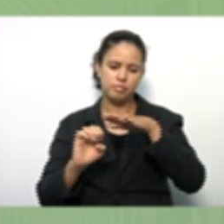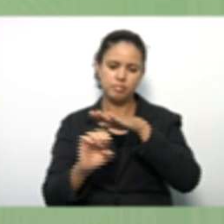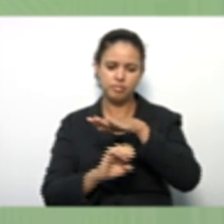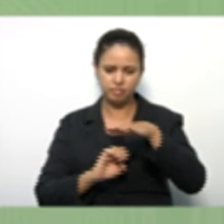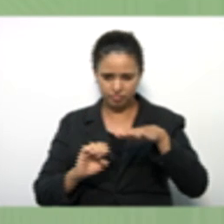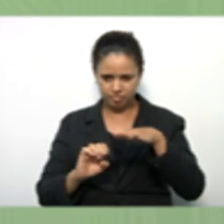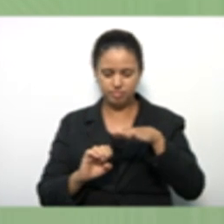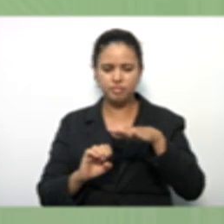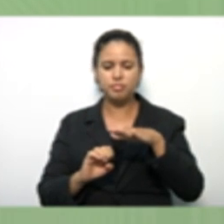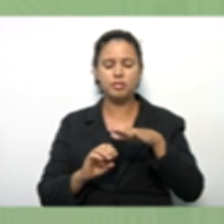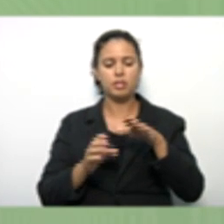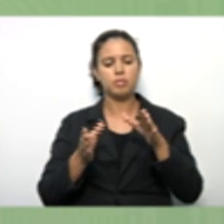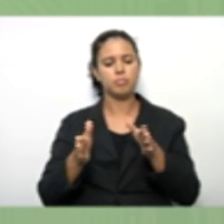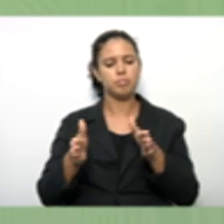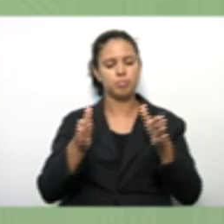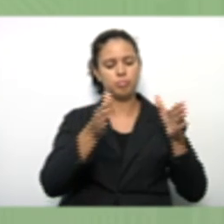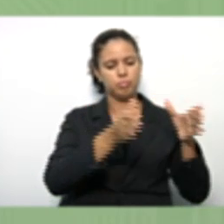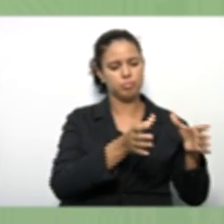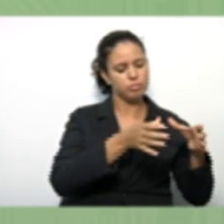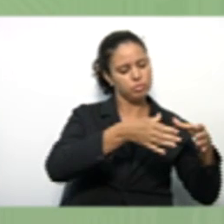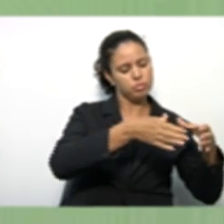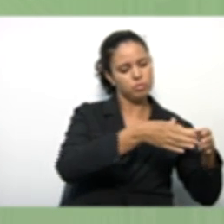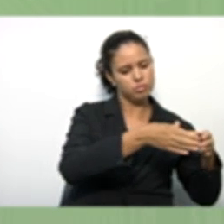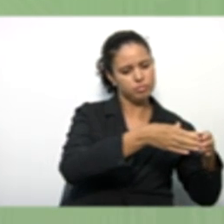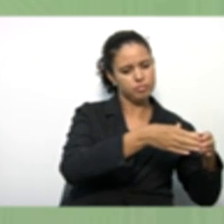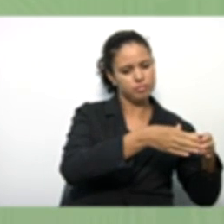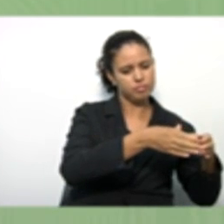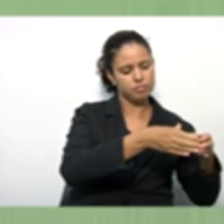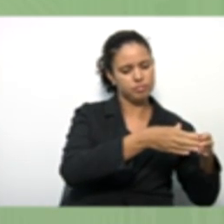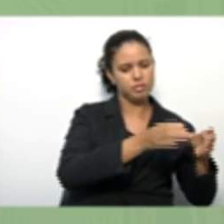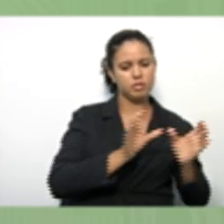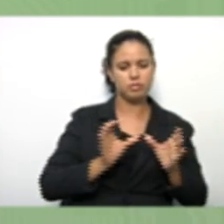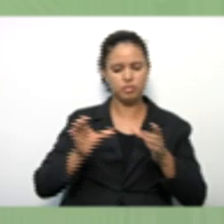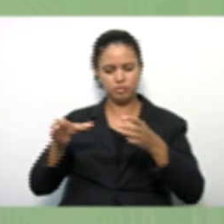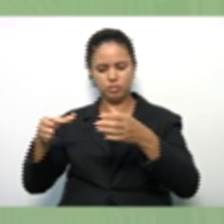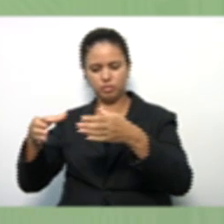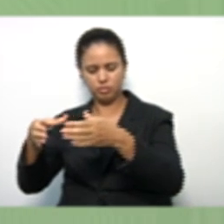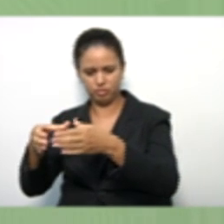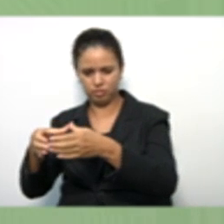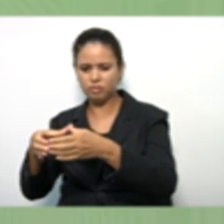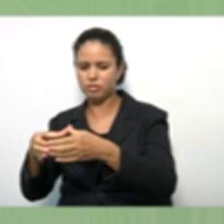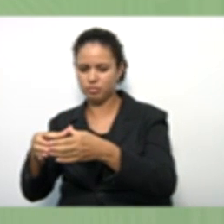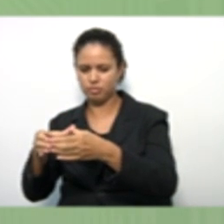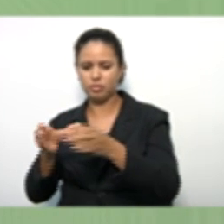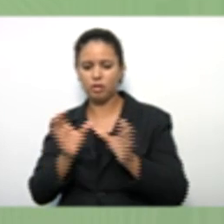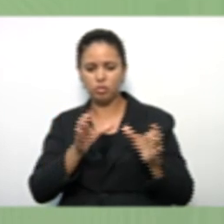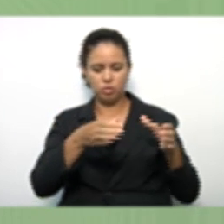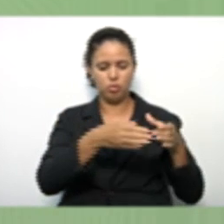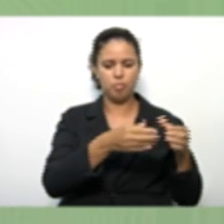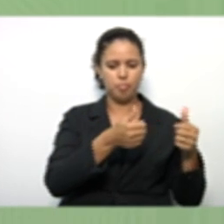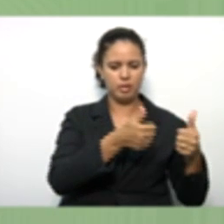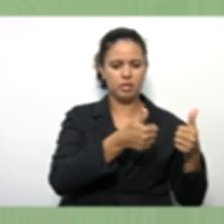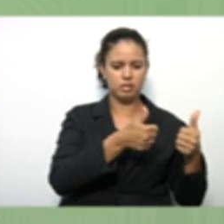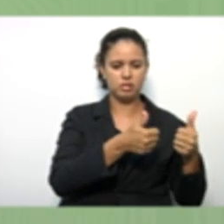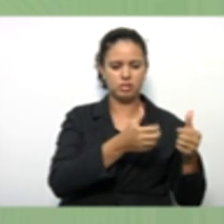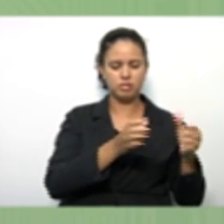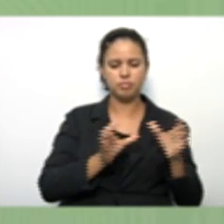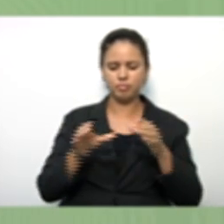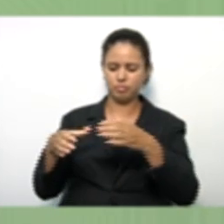os bens e direitos do mesmo lado, enquanto a obrigação é uma parte mais negativa. Tem mais algum bem ou